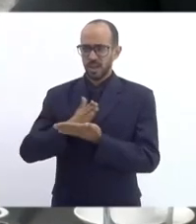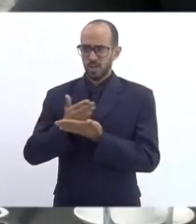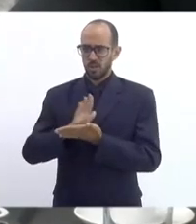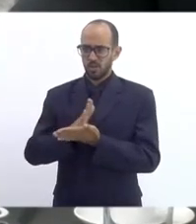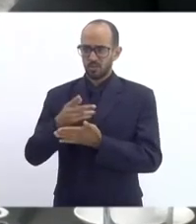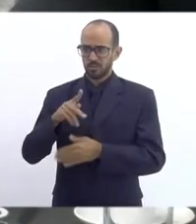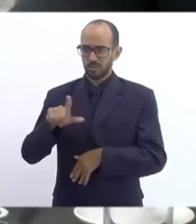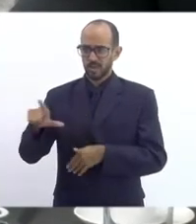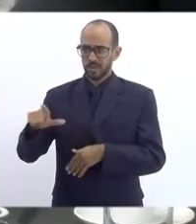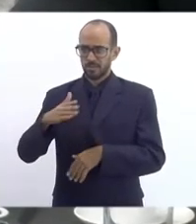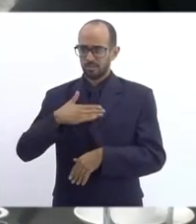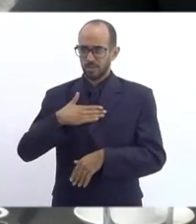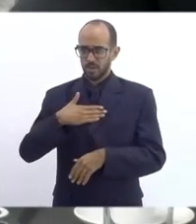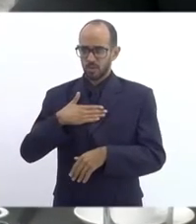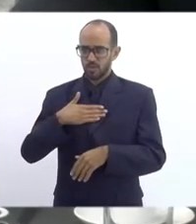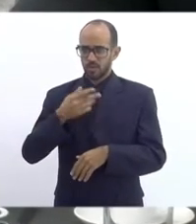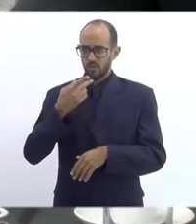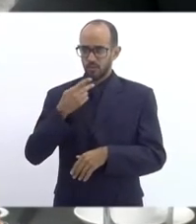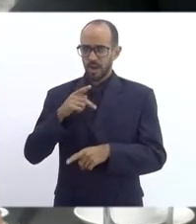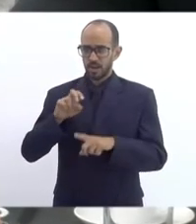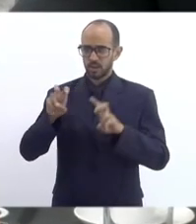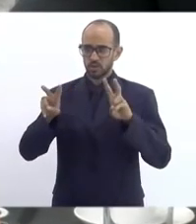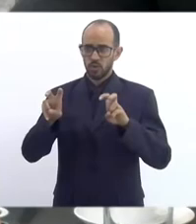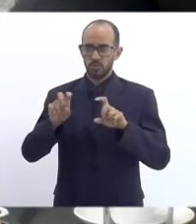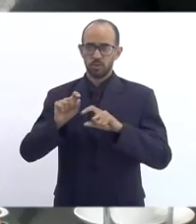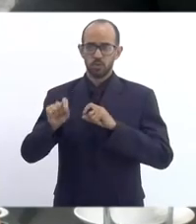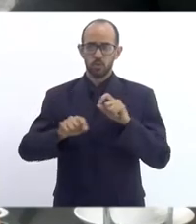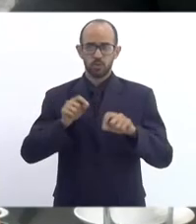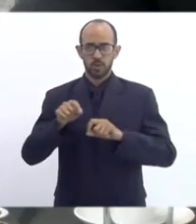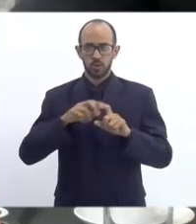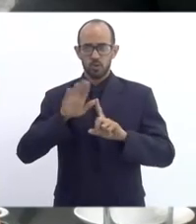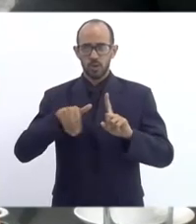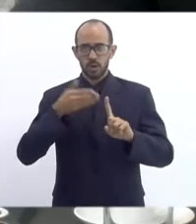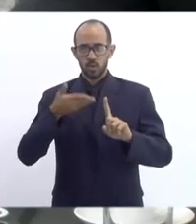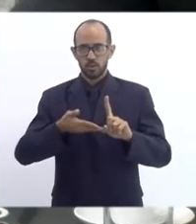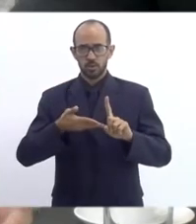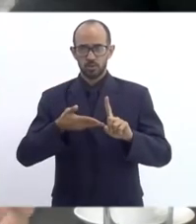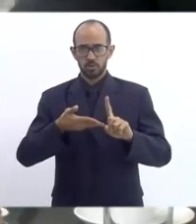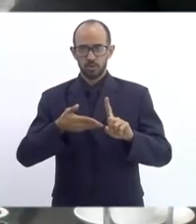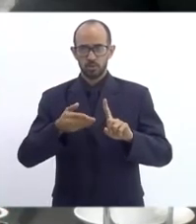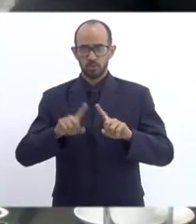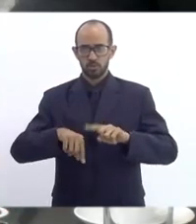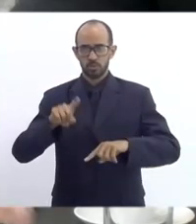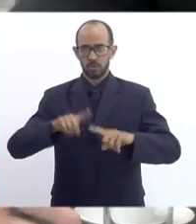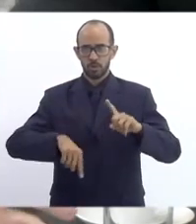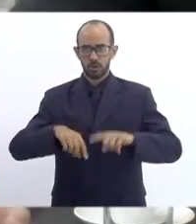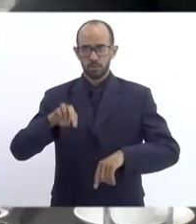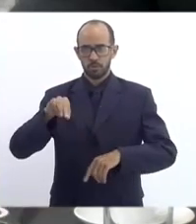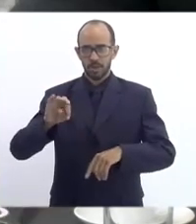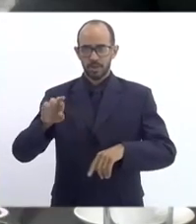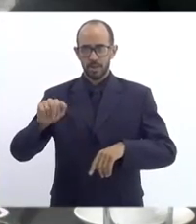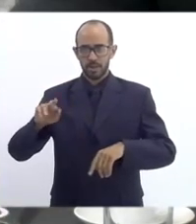autoria que versam sobre o reconhecimento como propriedade material,